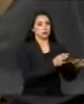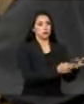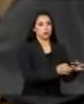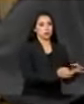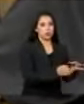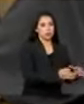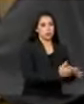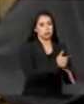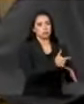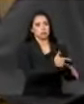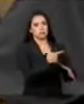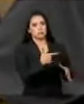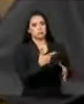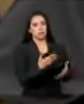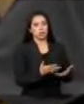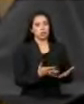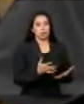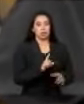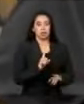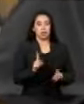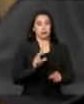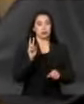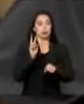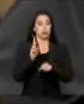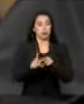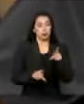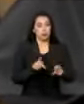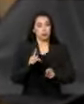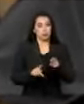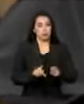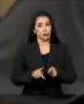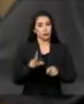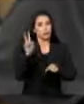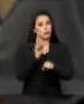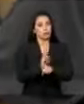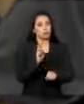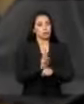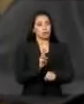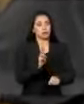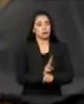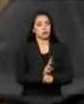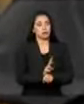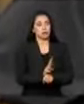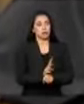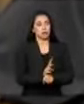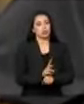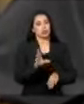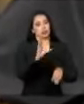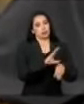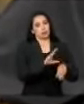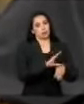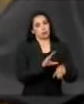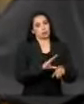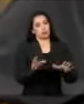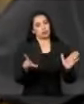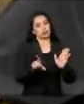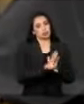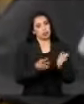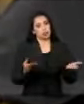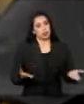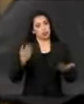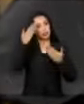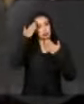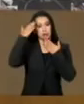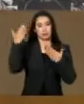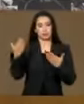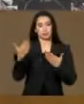mede pela forma como esse povo protege e garante as suas cláusulas pétreas e a sua Constituição Federal. Muito obrigado, senhor